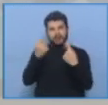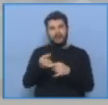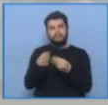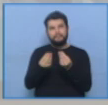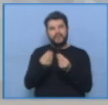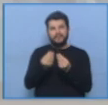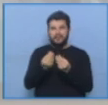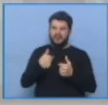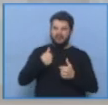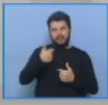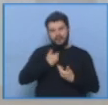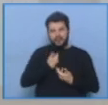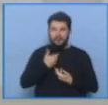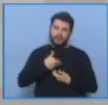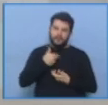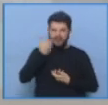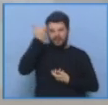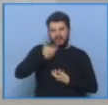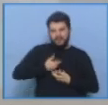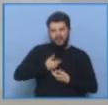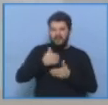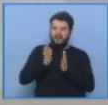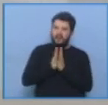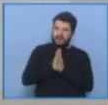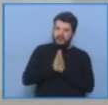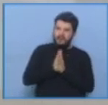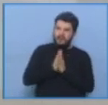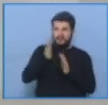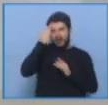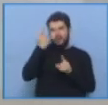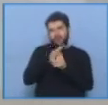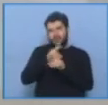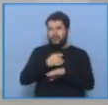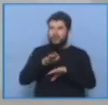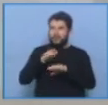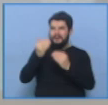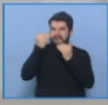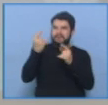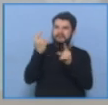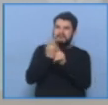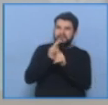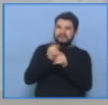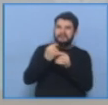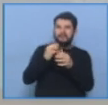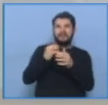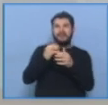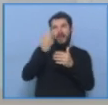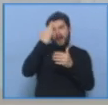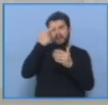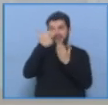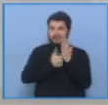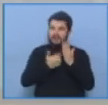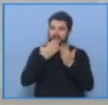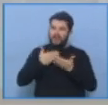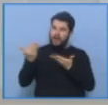é vitimizar-nos e sentirmos que a Igreja é que está a ser vítima de alguma coisa por haver notícias destes assuntos ou coisa assim. Então, eu acho que este texto também